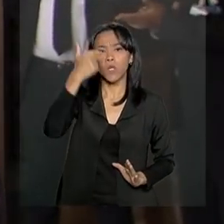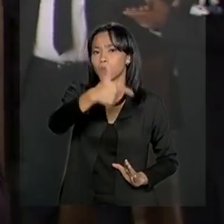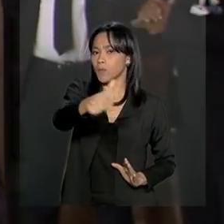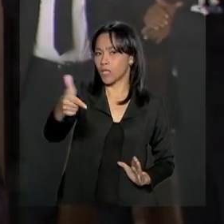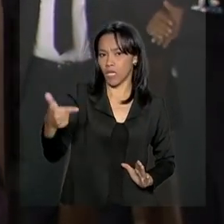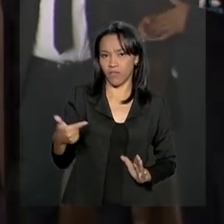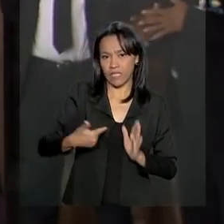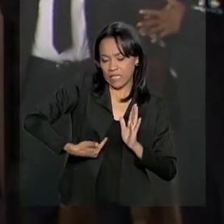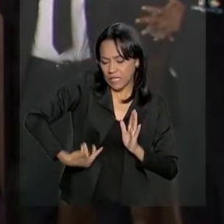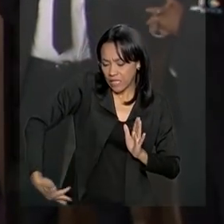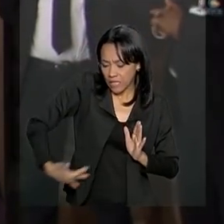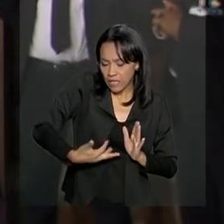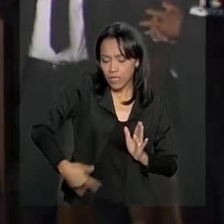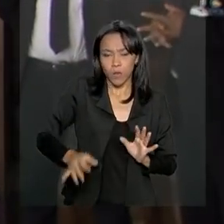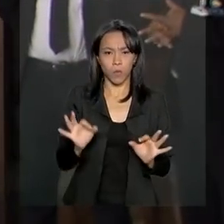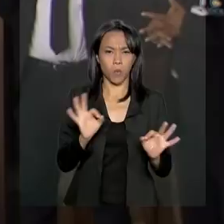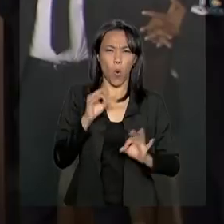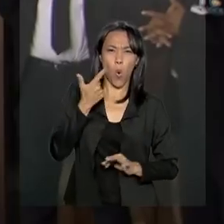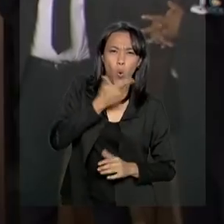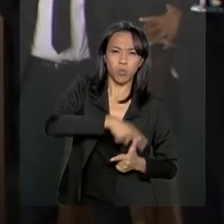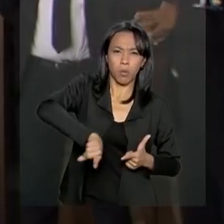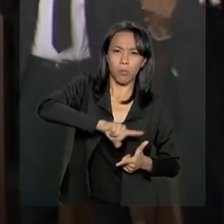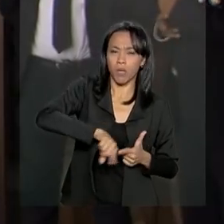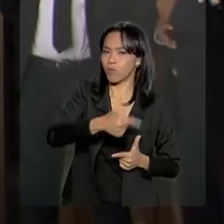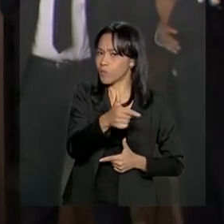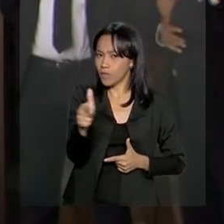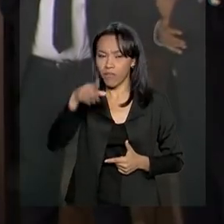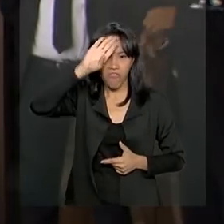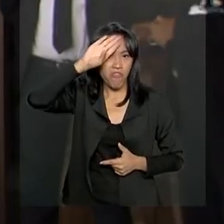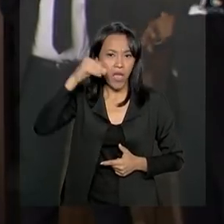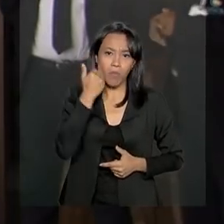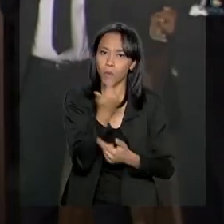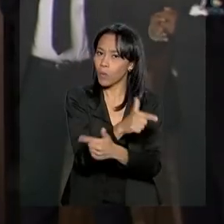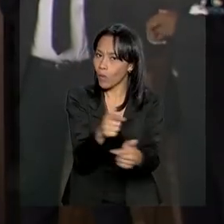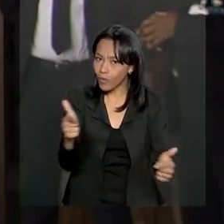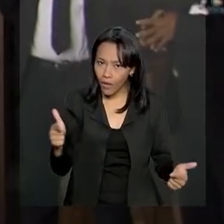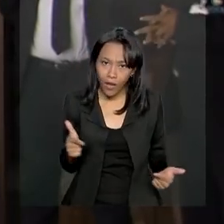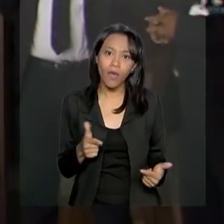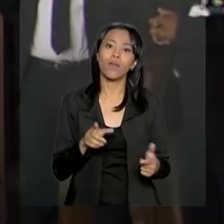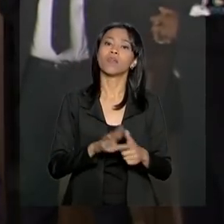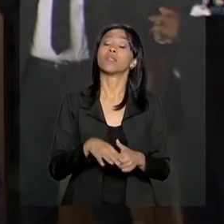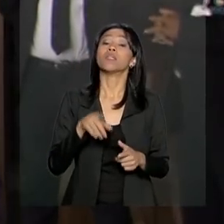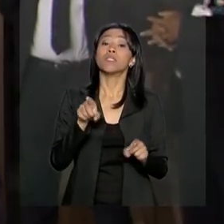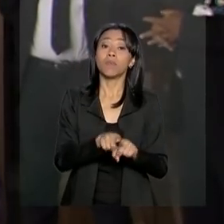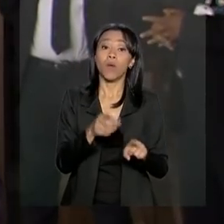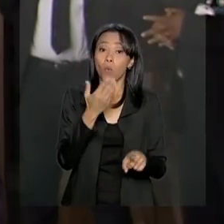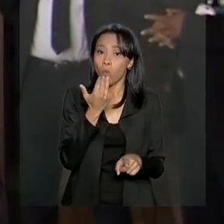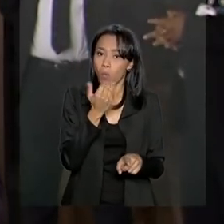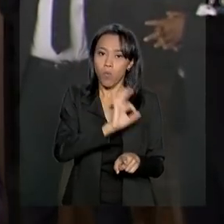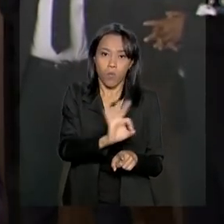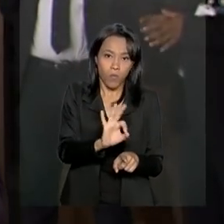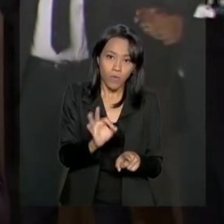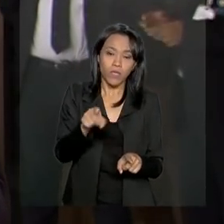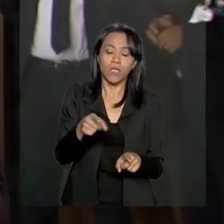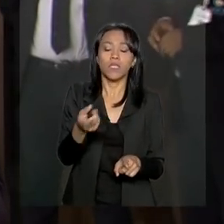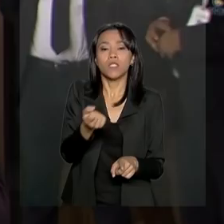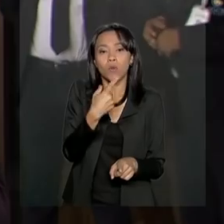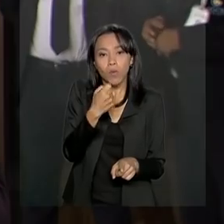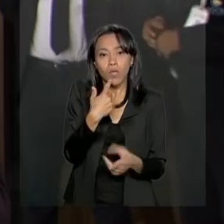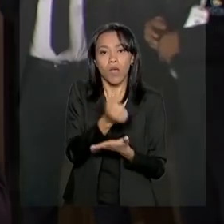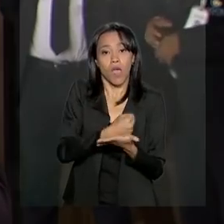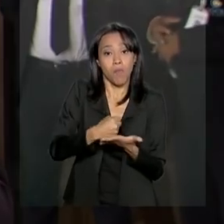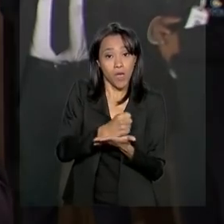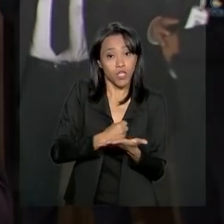outra complicação. Permanece sem febre, em jejum oral, recebendo analgésicos para controle da dor e